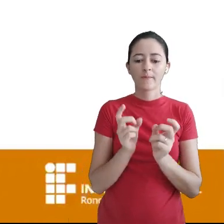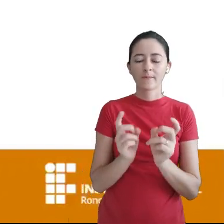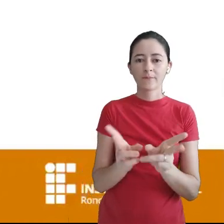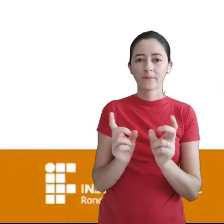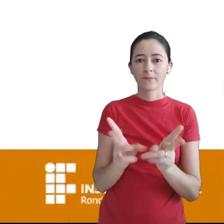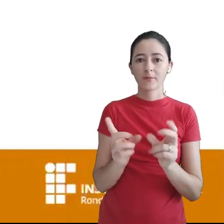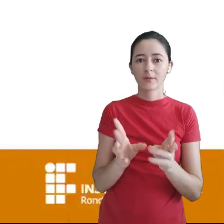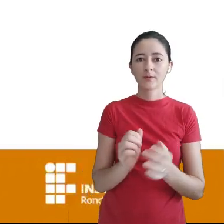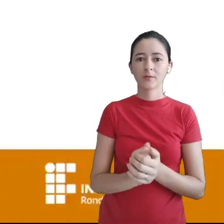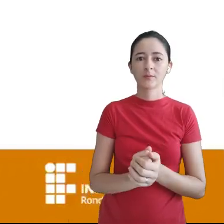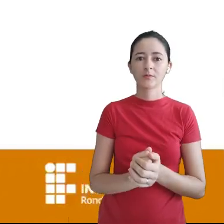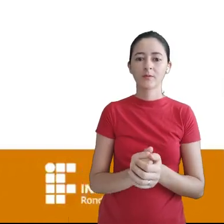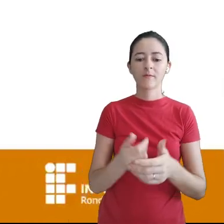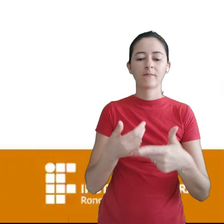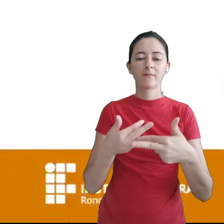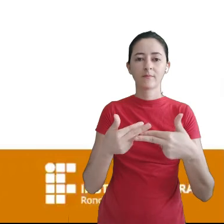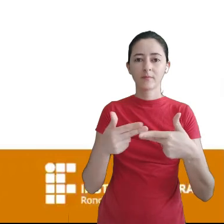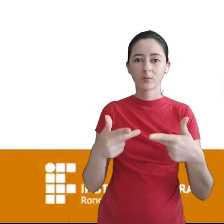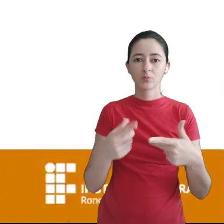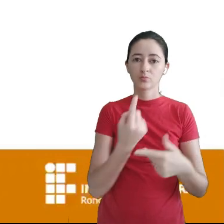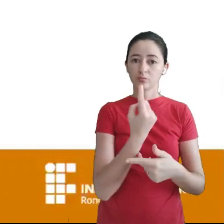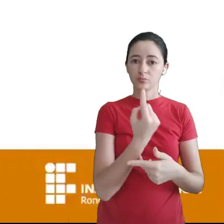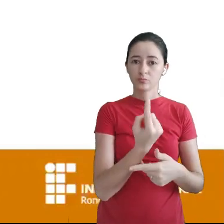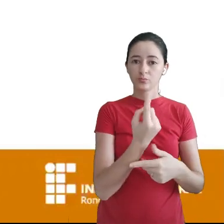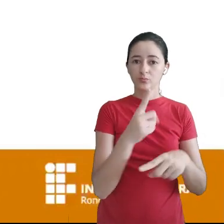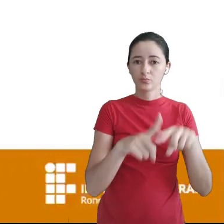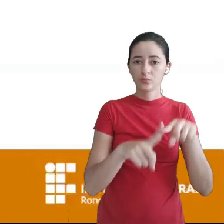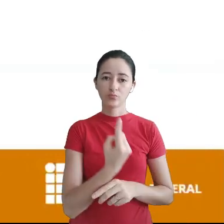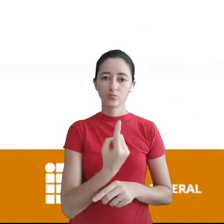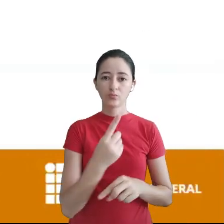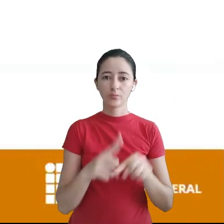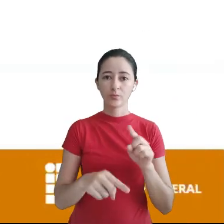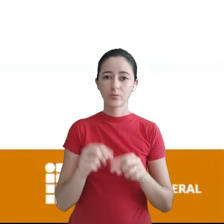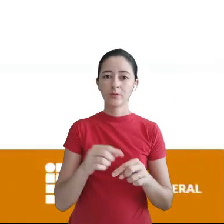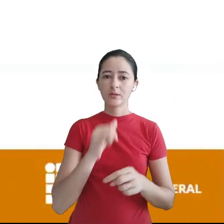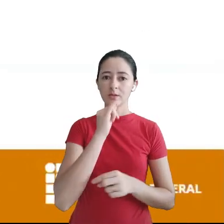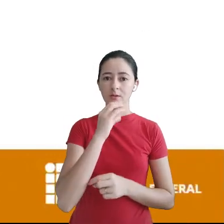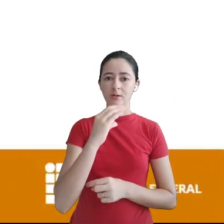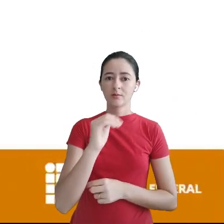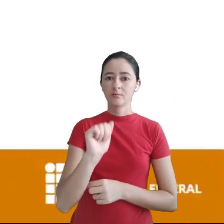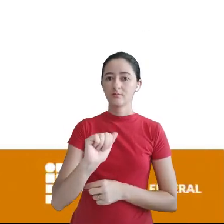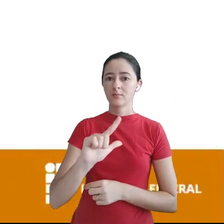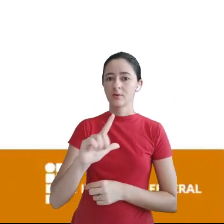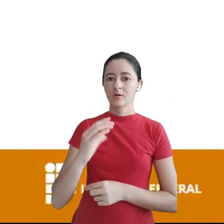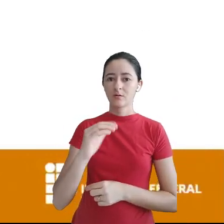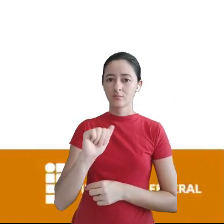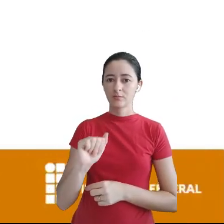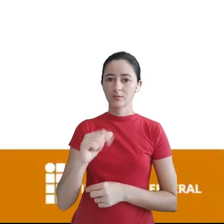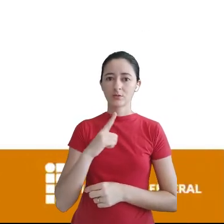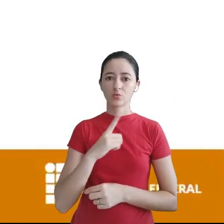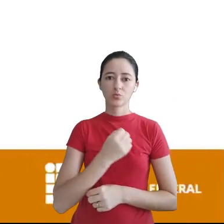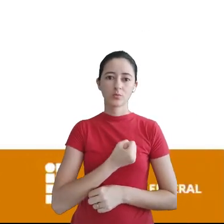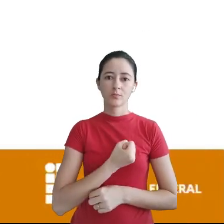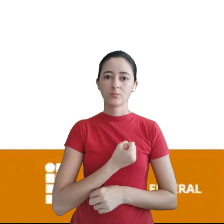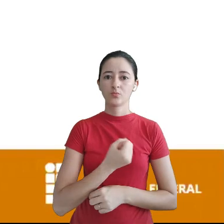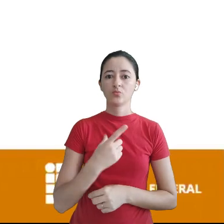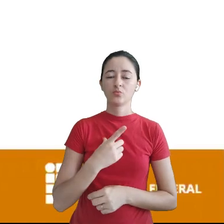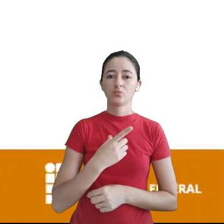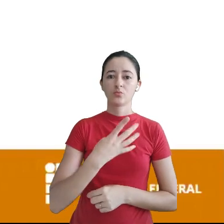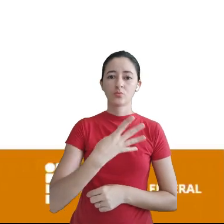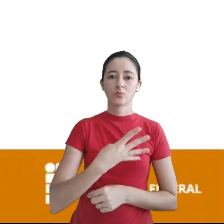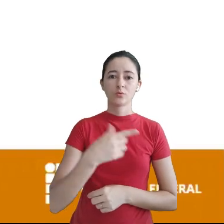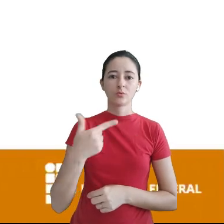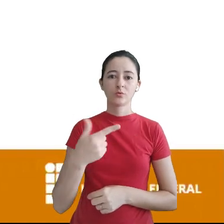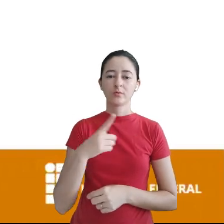relacionado a uma venda somente ou várias vendas? A várias vendas. Então, um produto, por exemplo, a calça da marca individual,